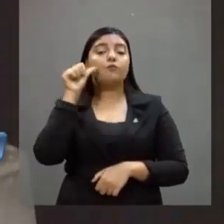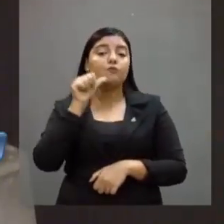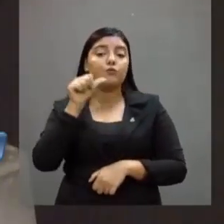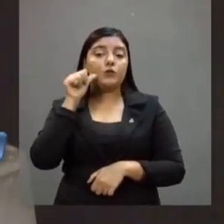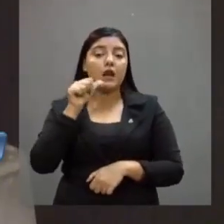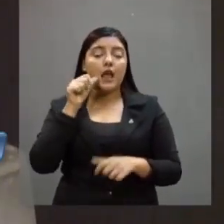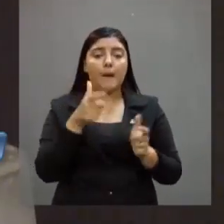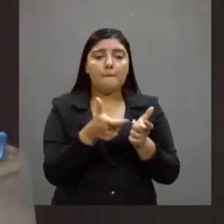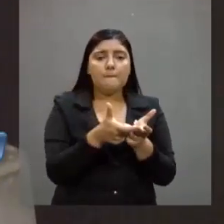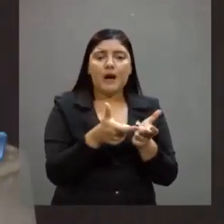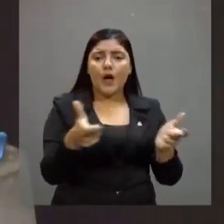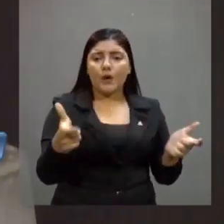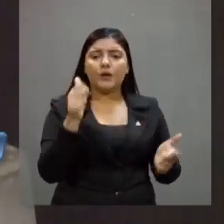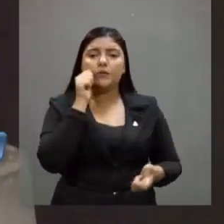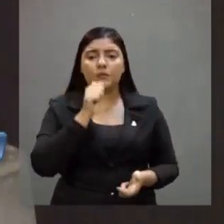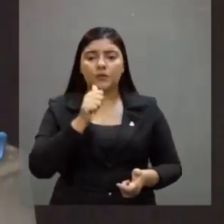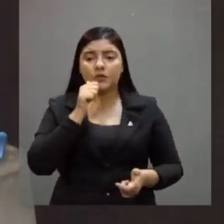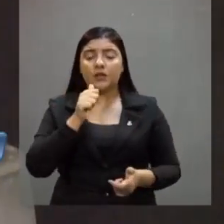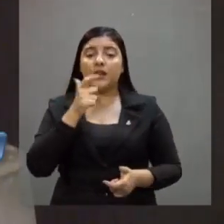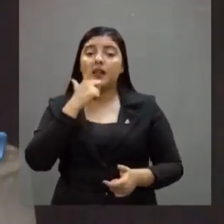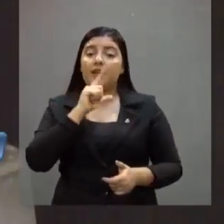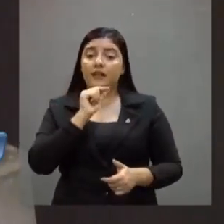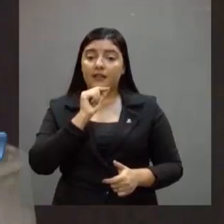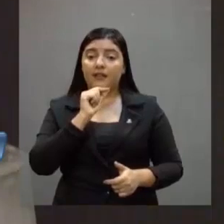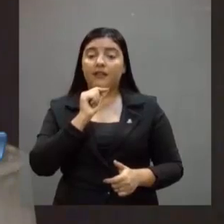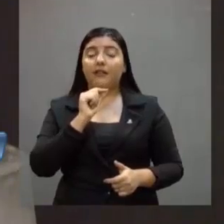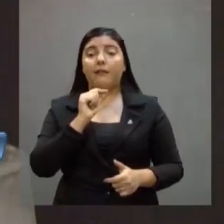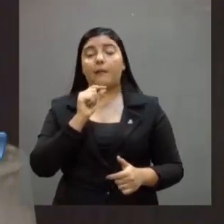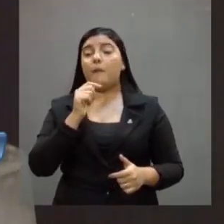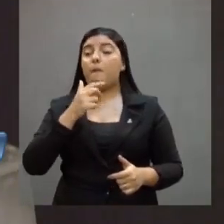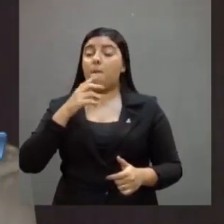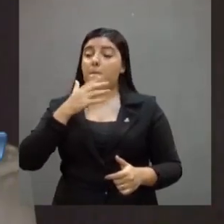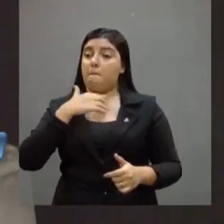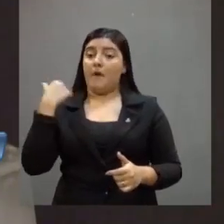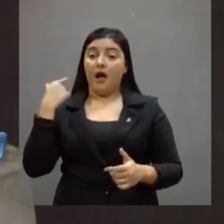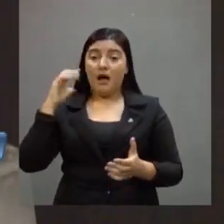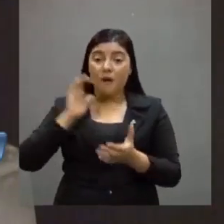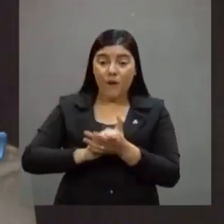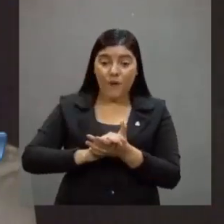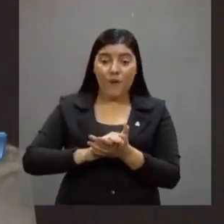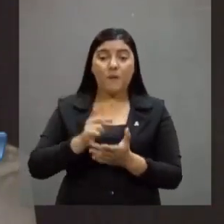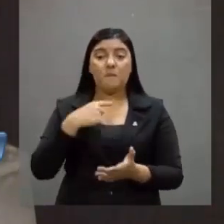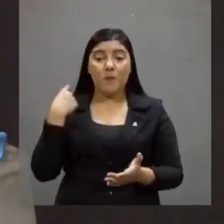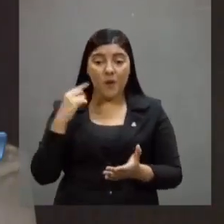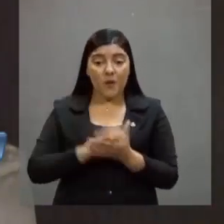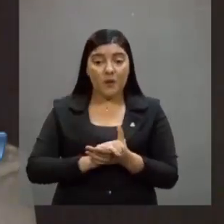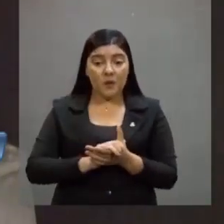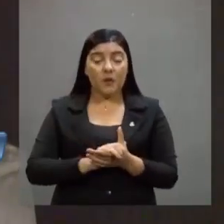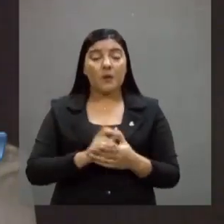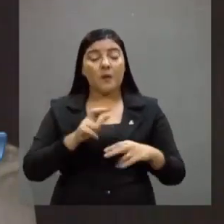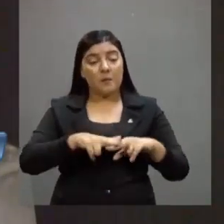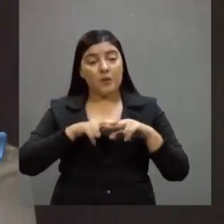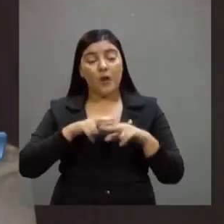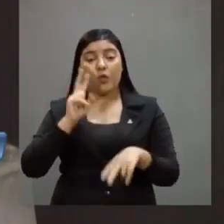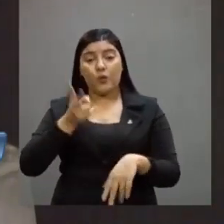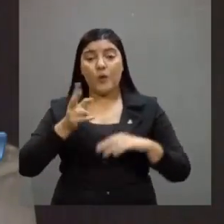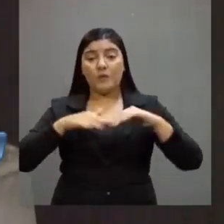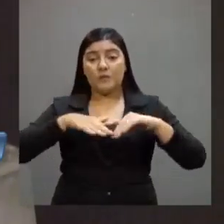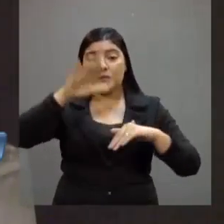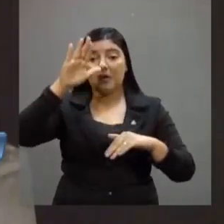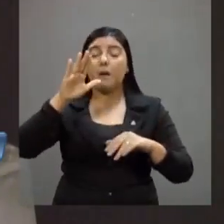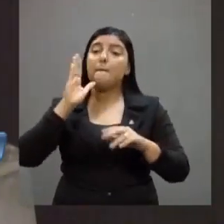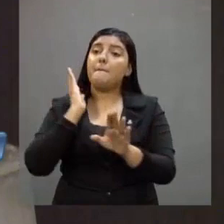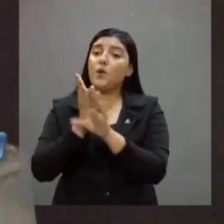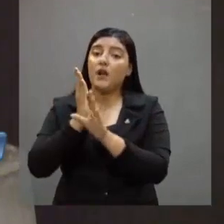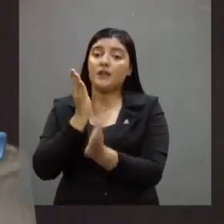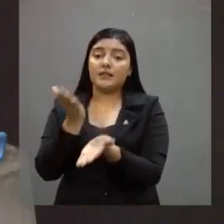grande maioria, viúvas que recebem acima de R$2.000 em razão dos